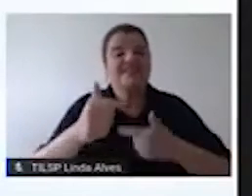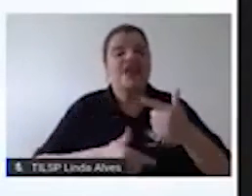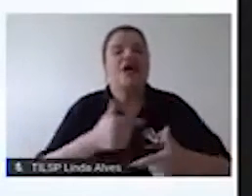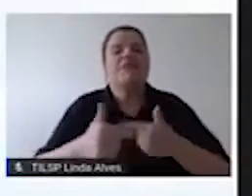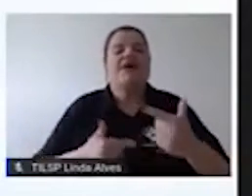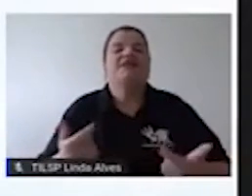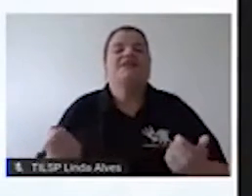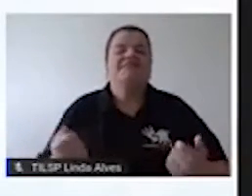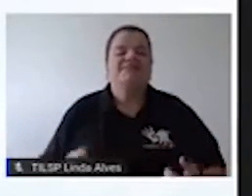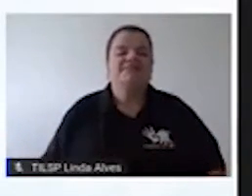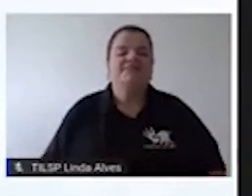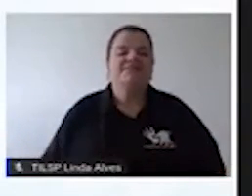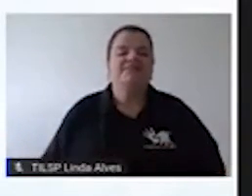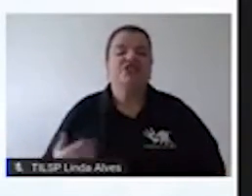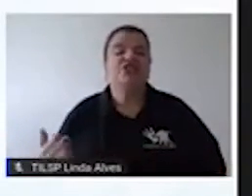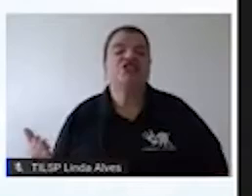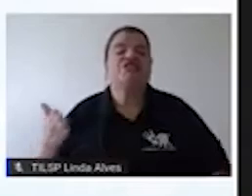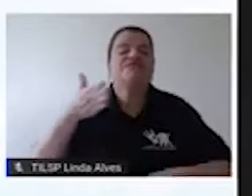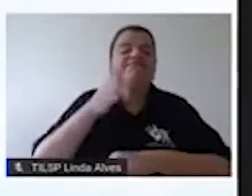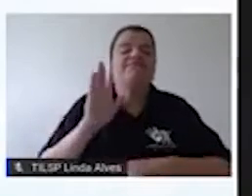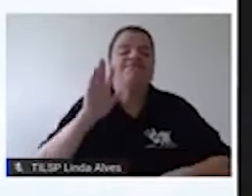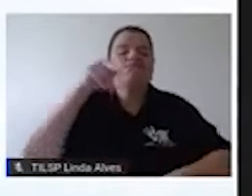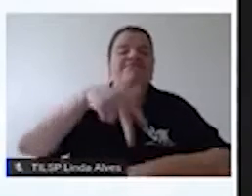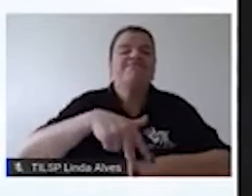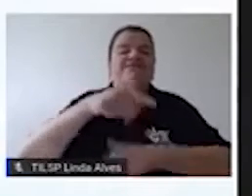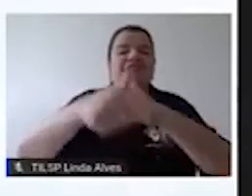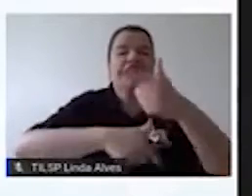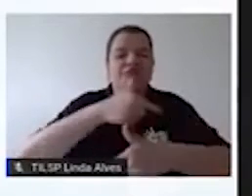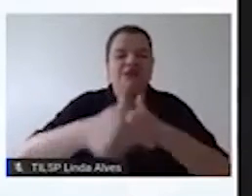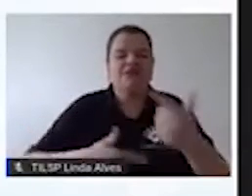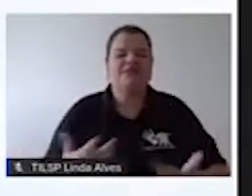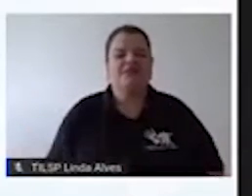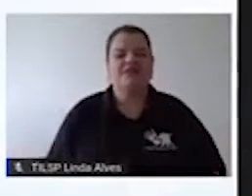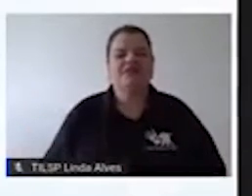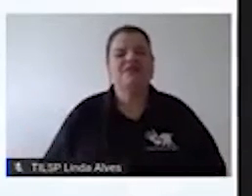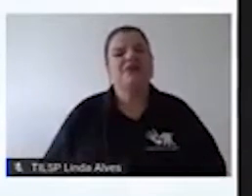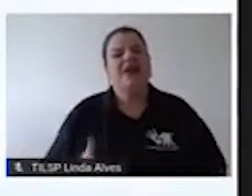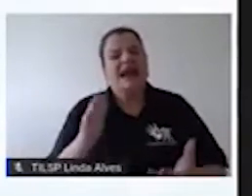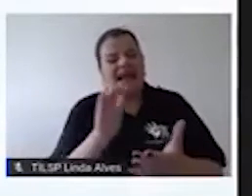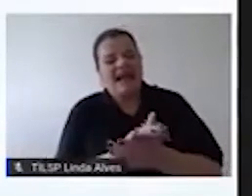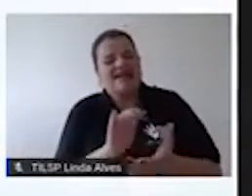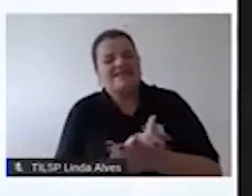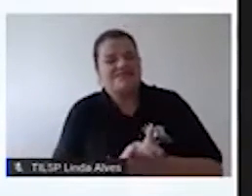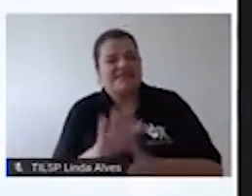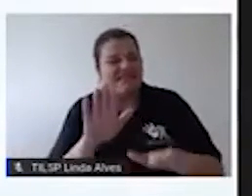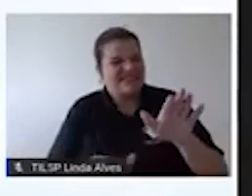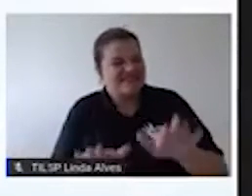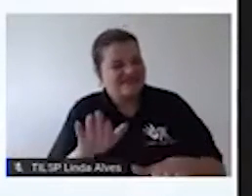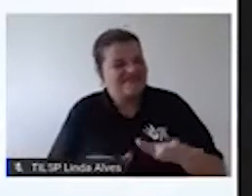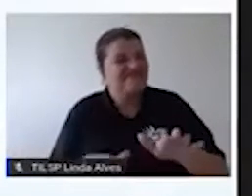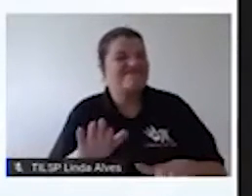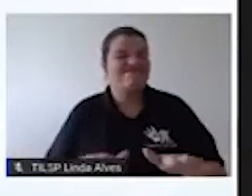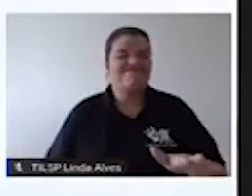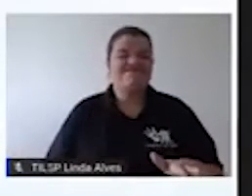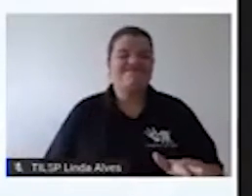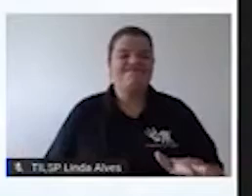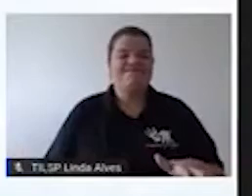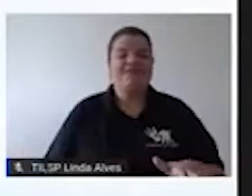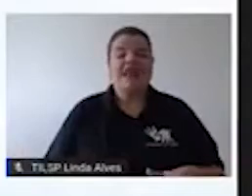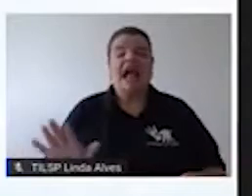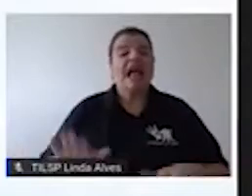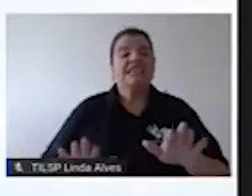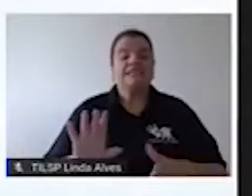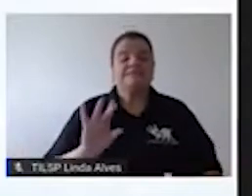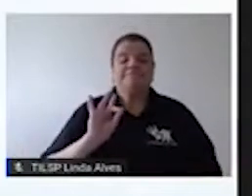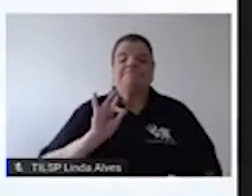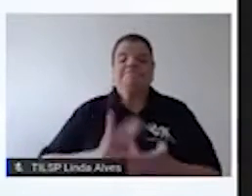preciso que se diga, não é porque às vezes o casamento ele não está